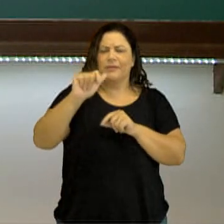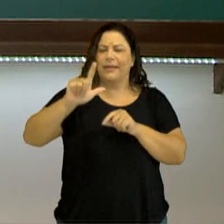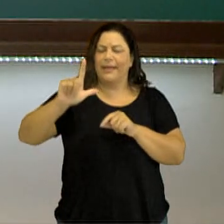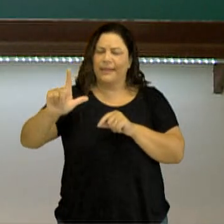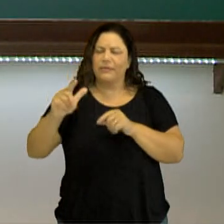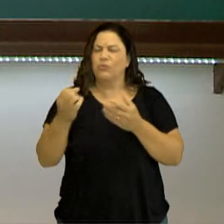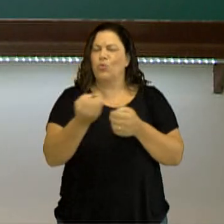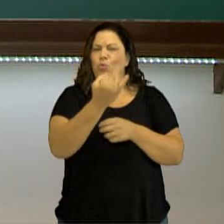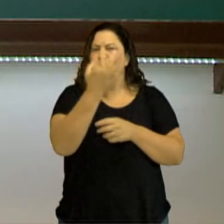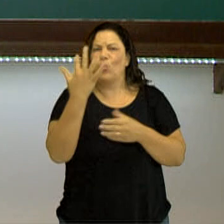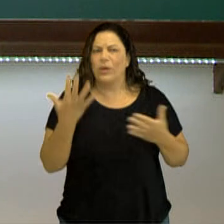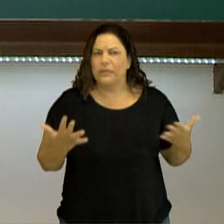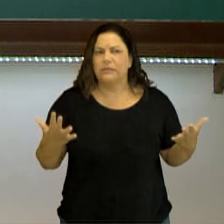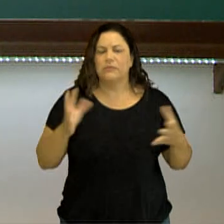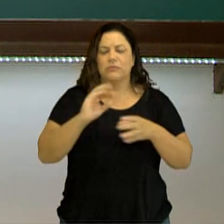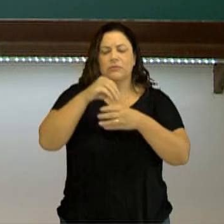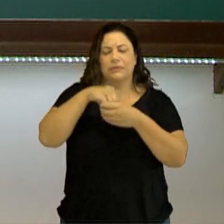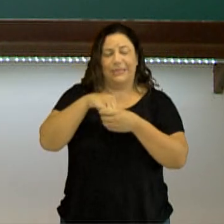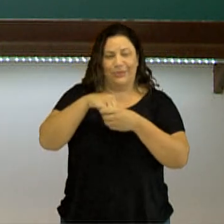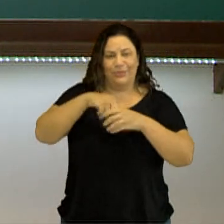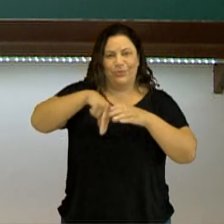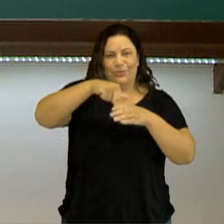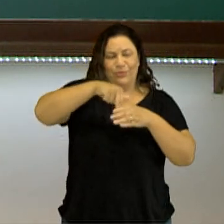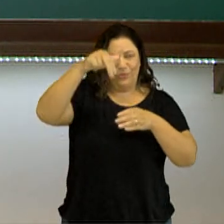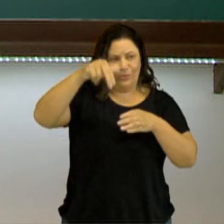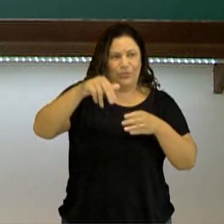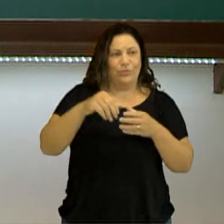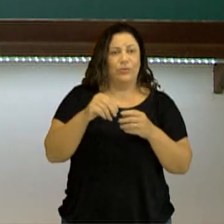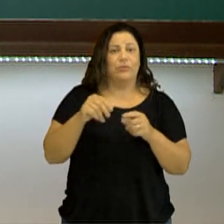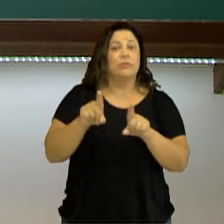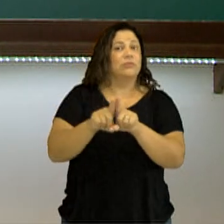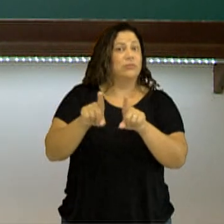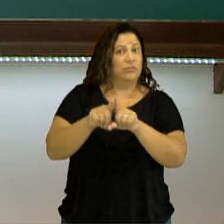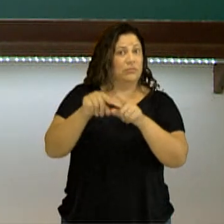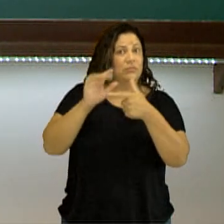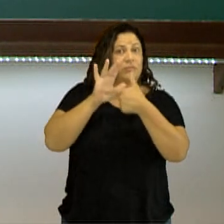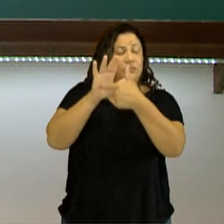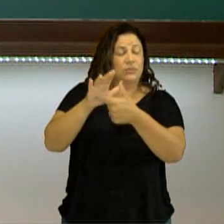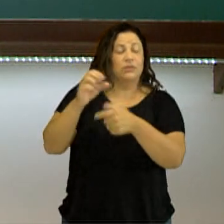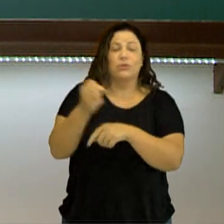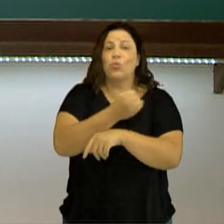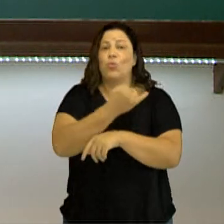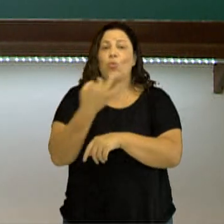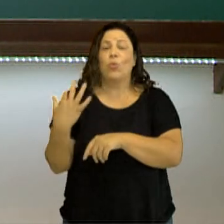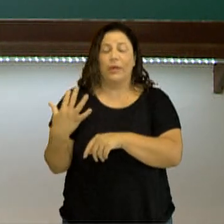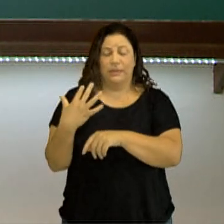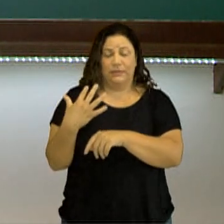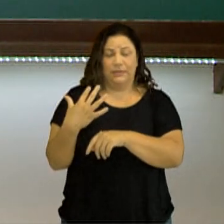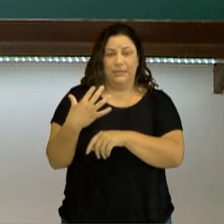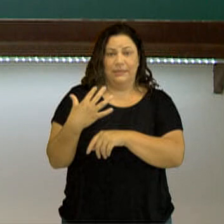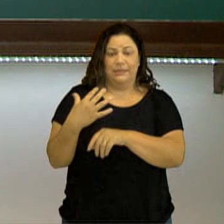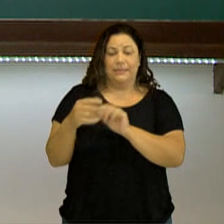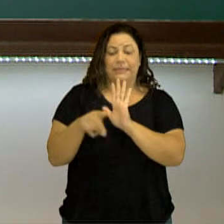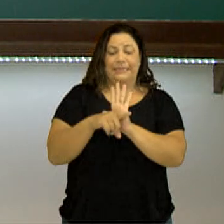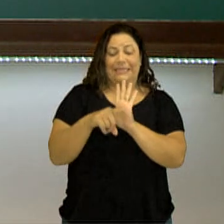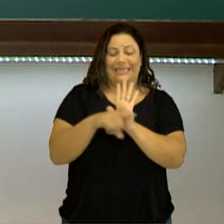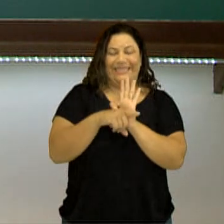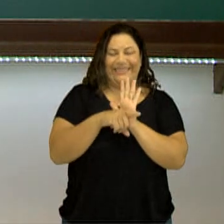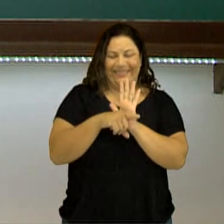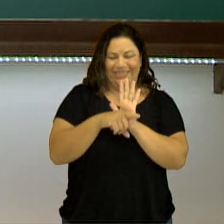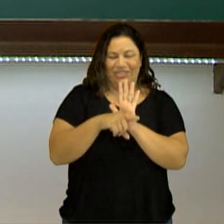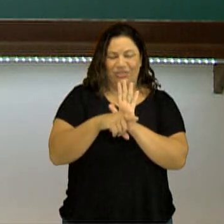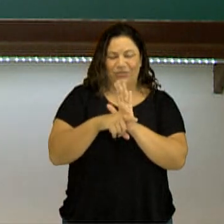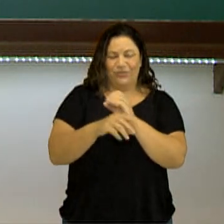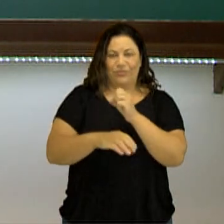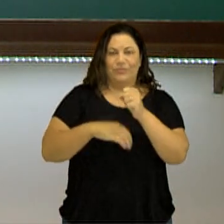de alumínio tem dentro do núcleo. Ele também representa, se ele estiver em equilíbrio, a quantidade de carga elétrica negativa, a quantidade de